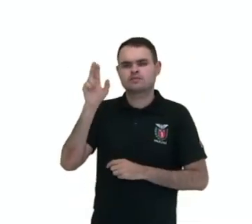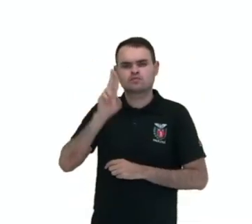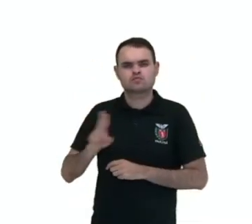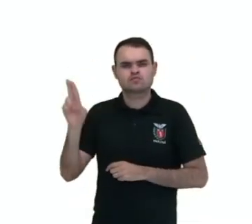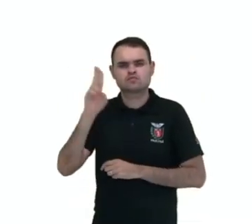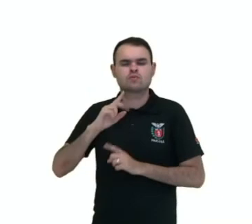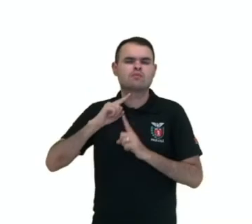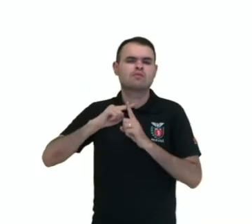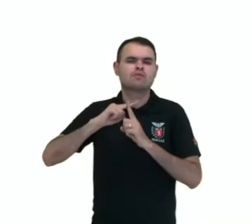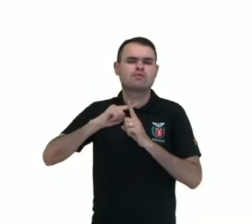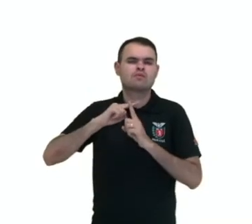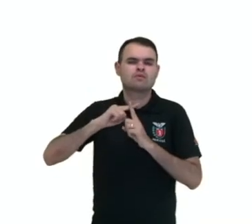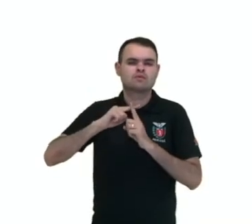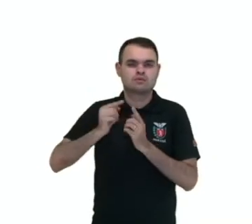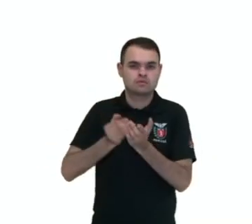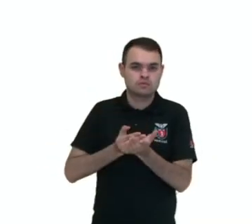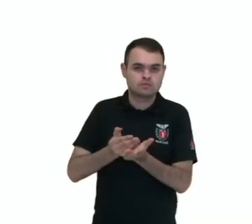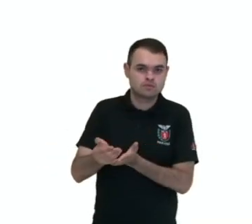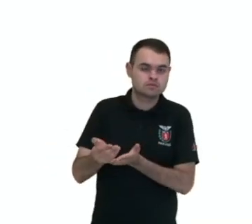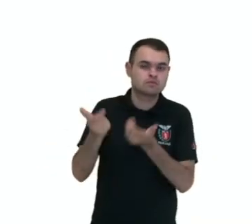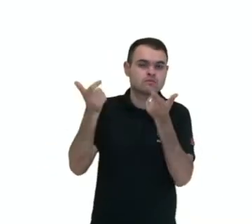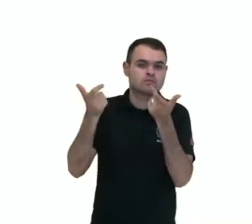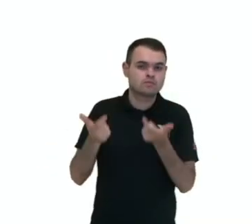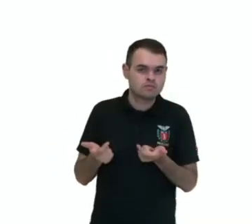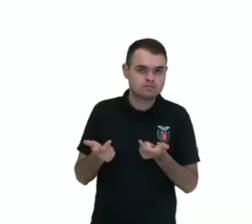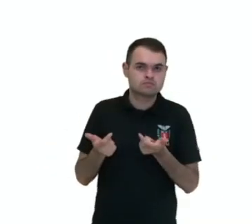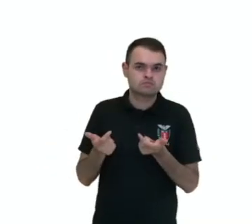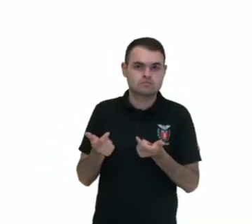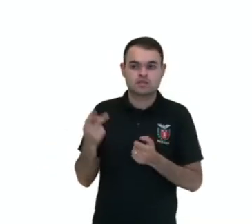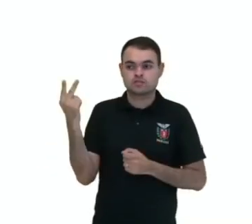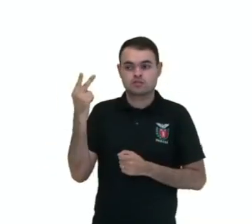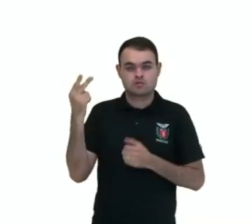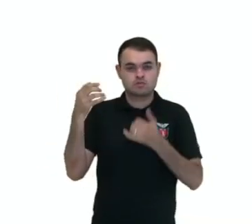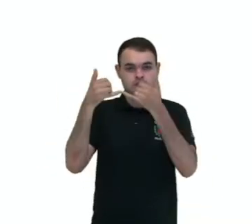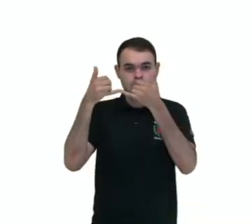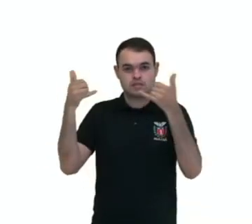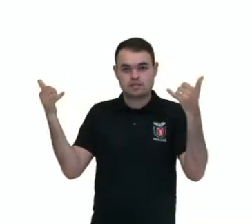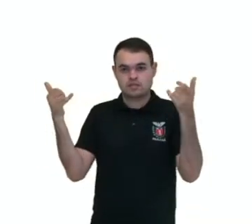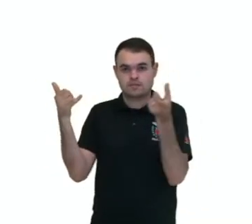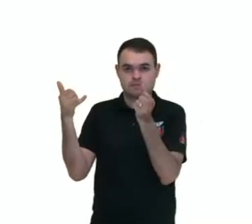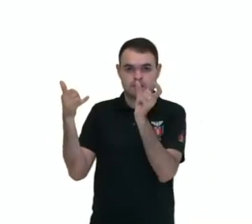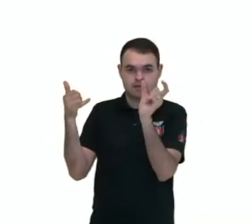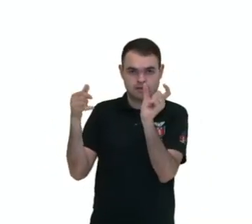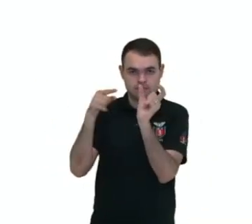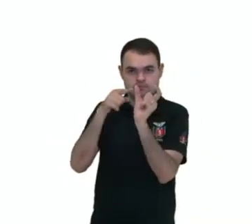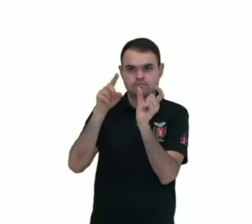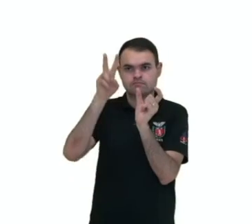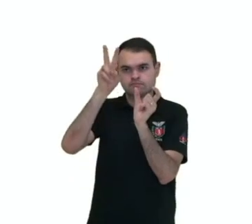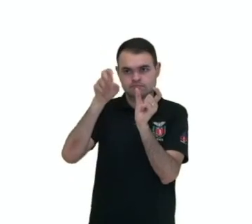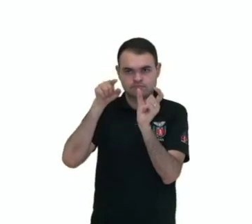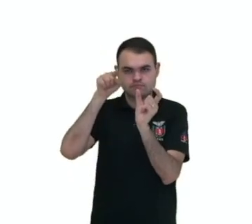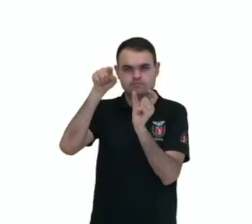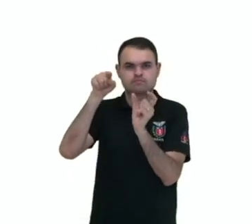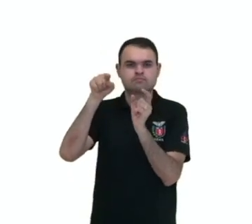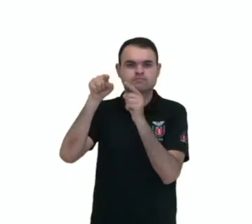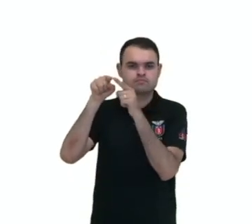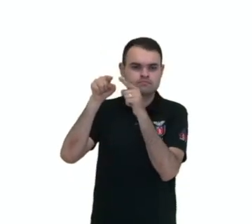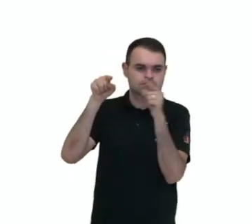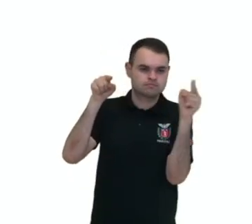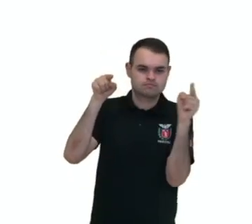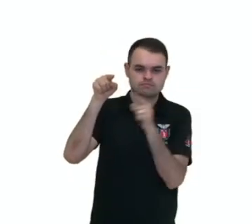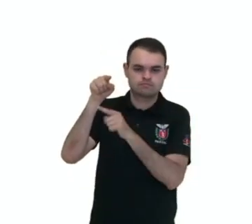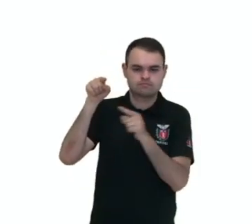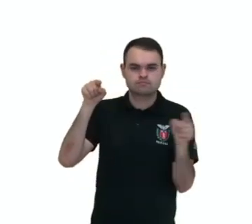que as aspas começam a partir da segunda linha ali na palavra cada, né? Então, na segunda linha, no final